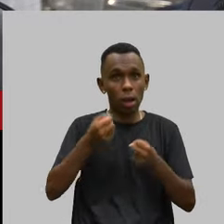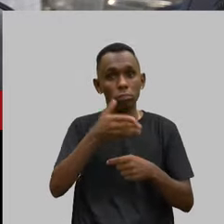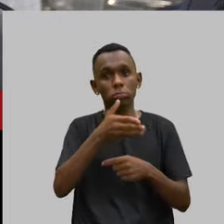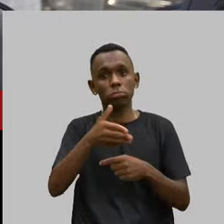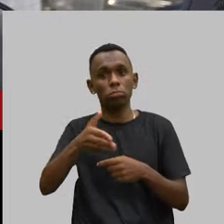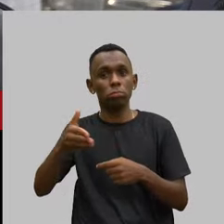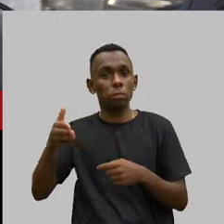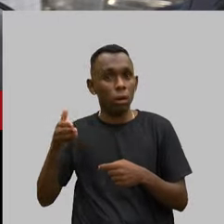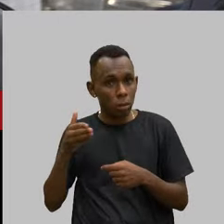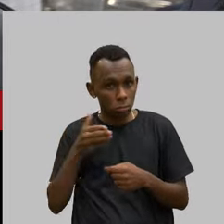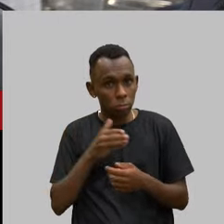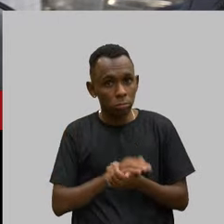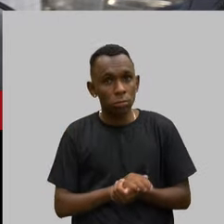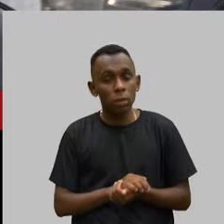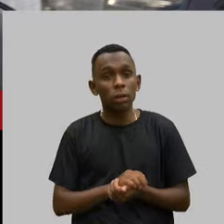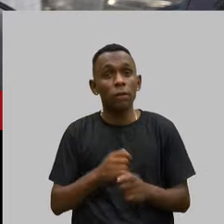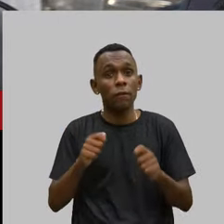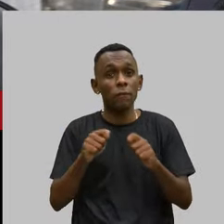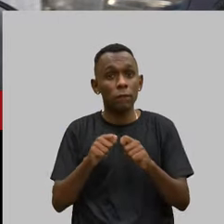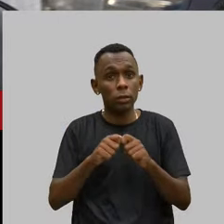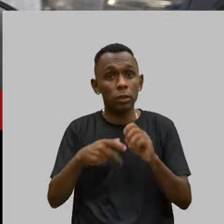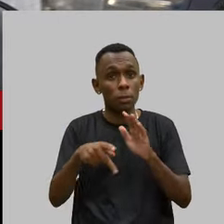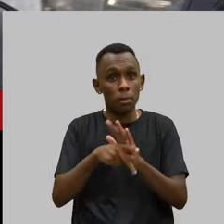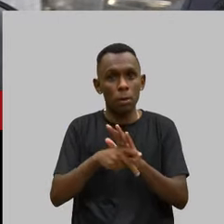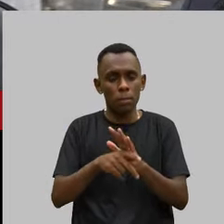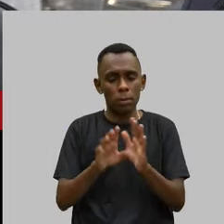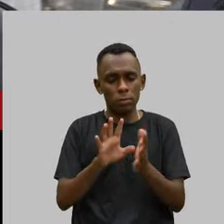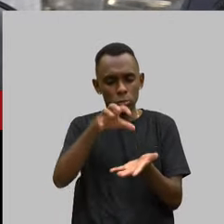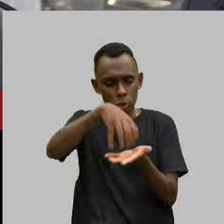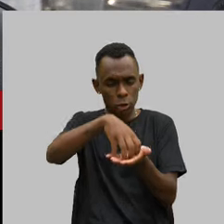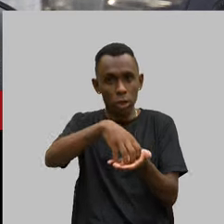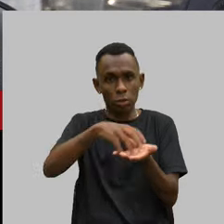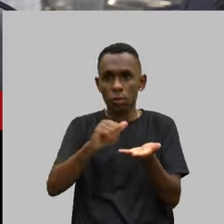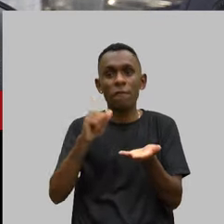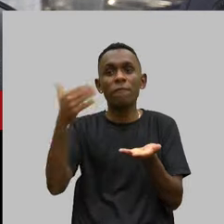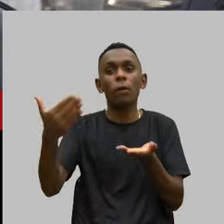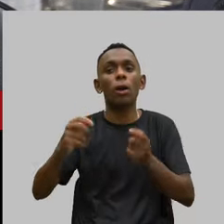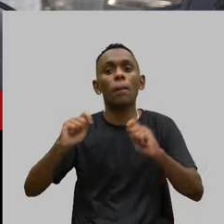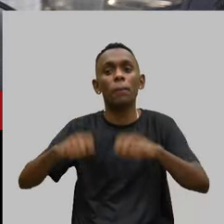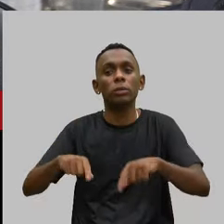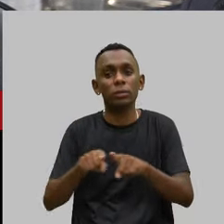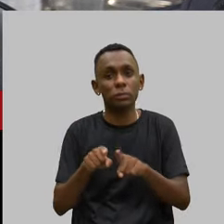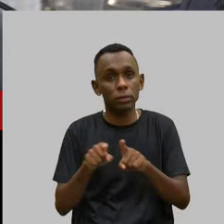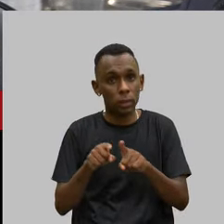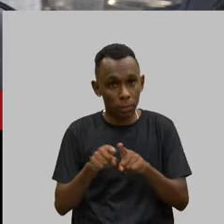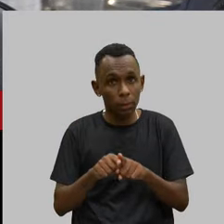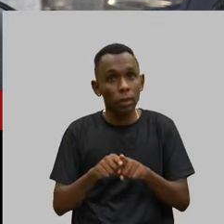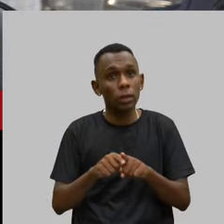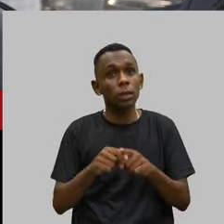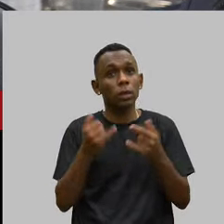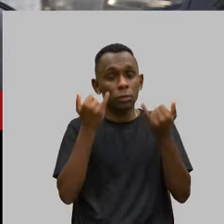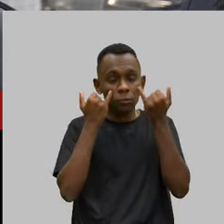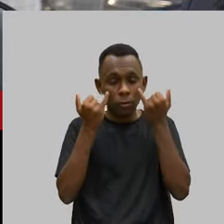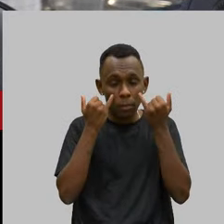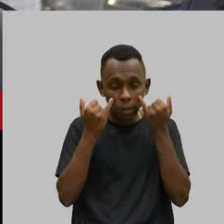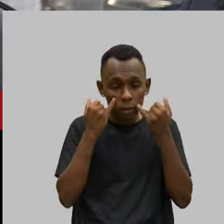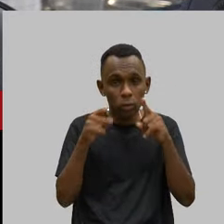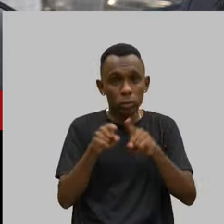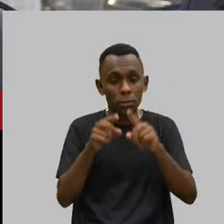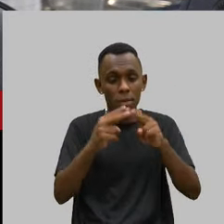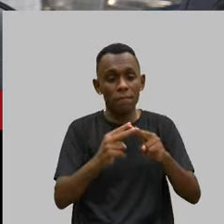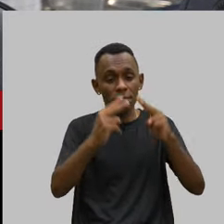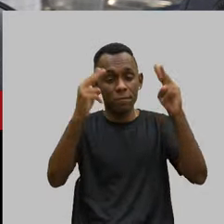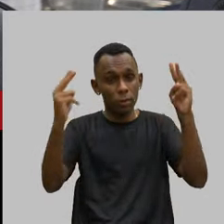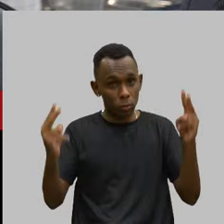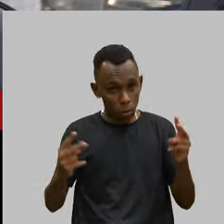svs realizar as assessorias foras das dependências físicas das cvs a transferência de veículos em formato digital pro cidadão e